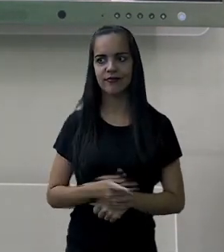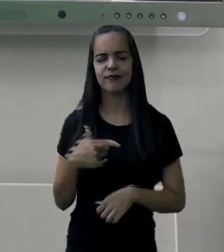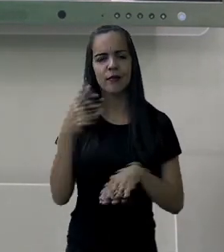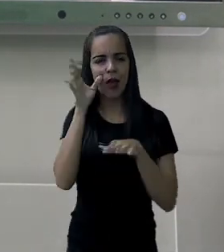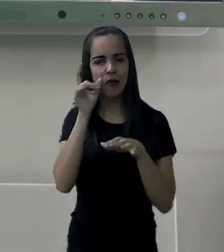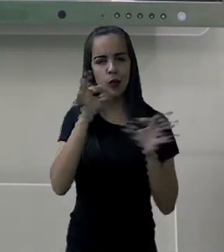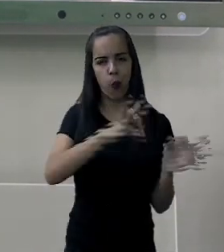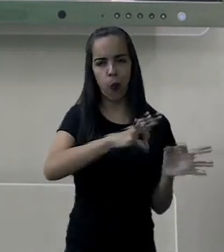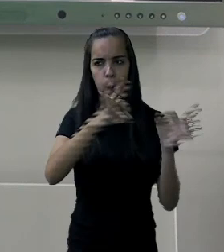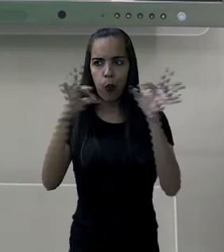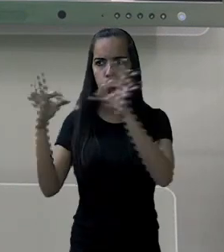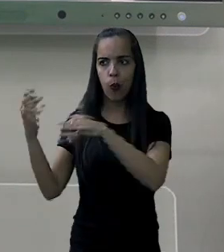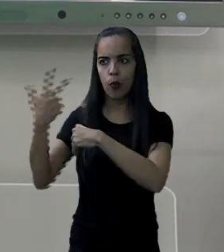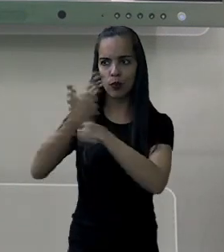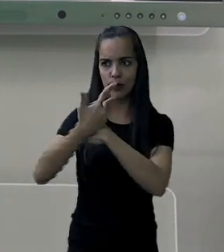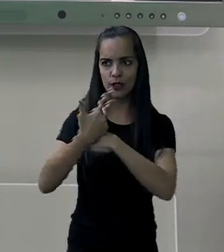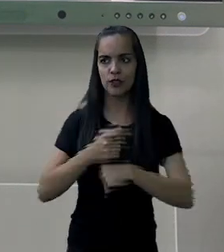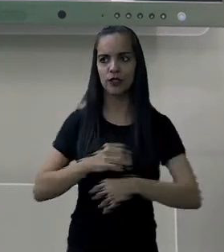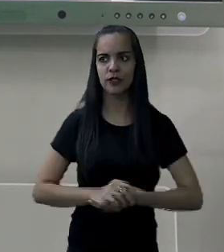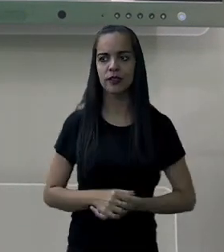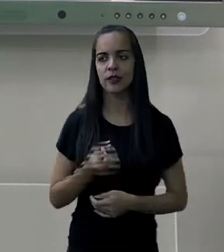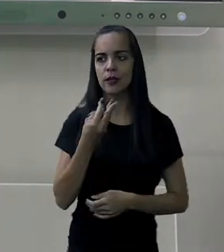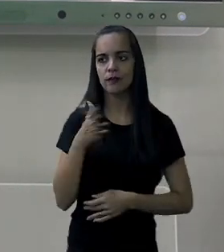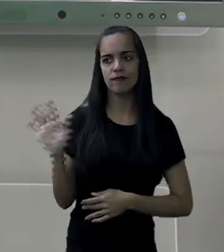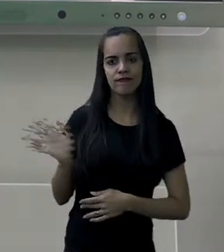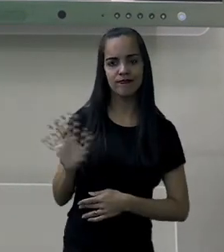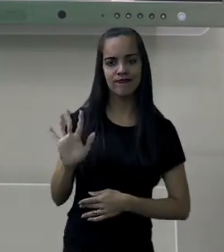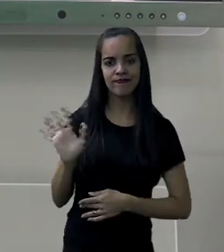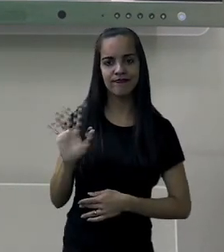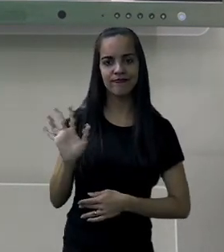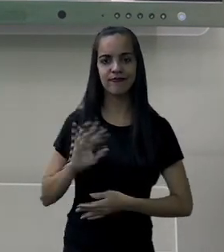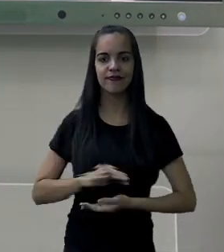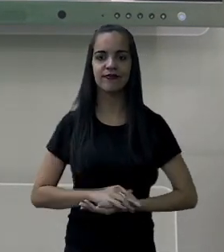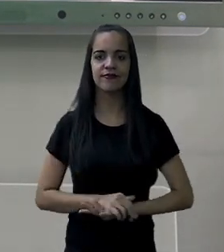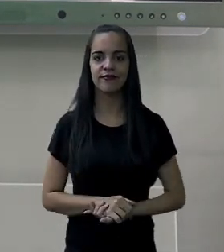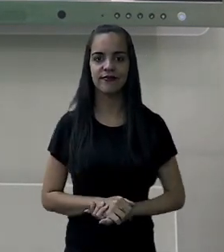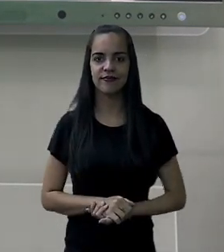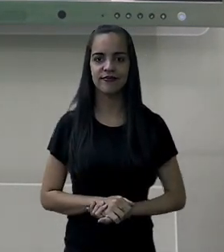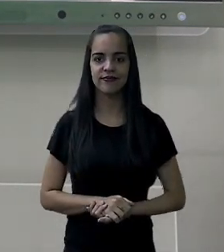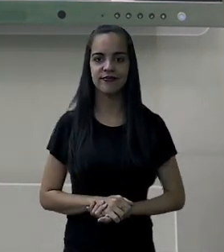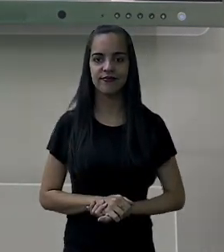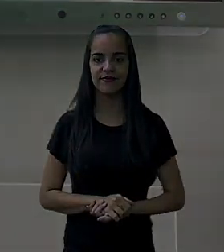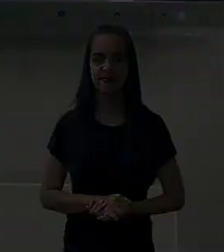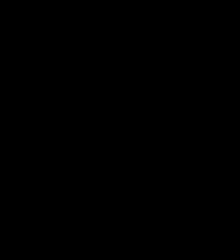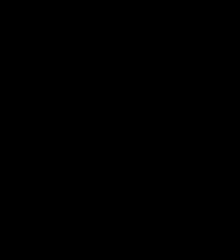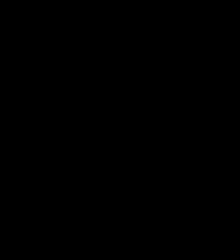vídeos até mais de uma vez. Tranquilo? Tchau, tchau. Até a próxima.